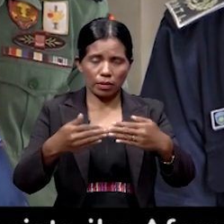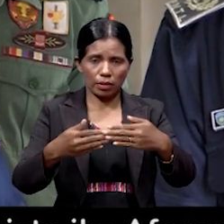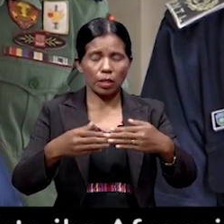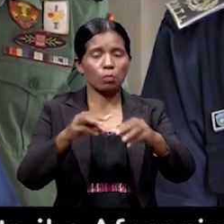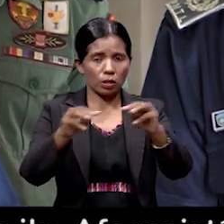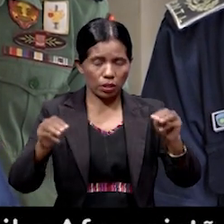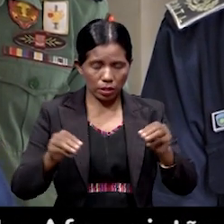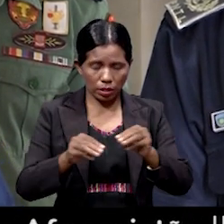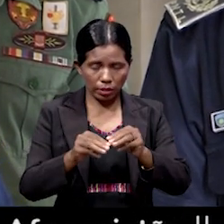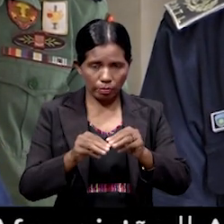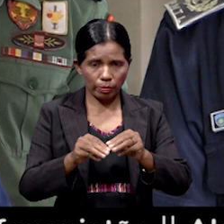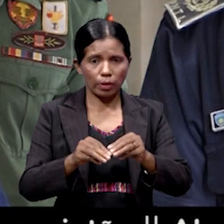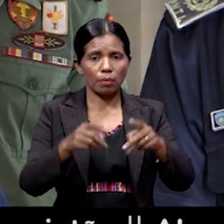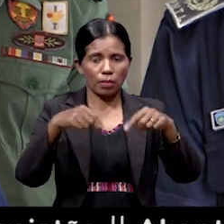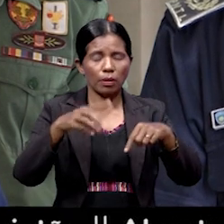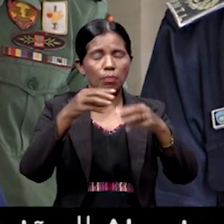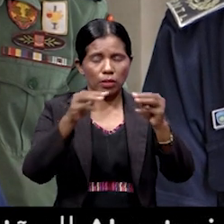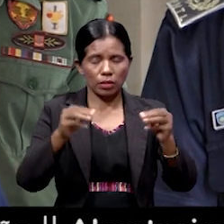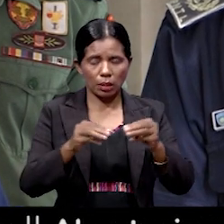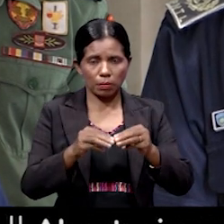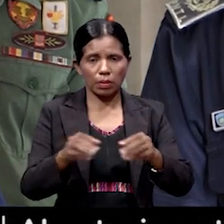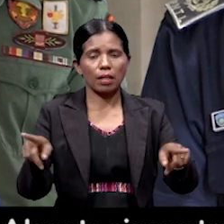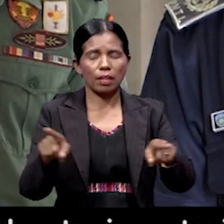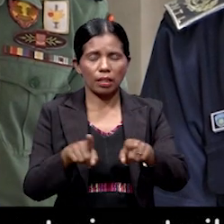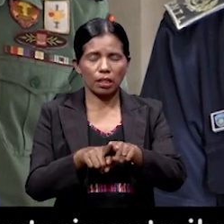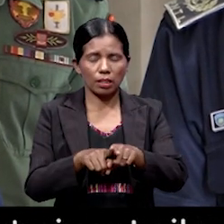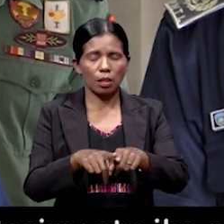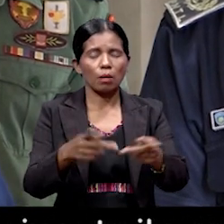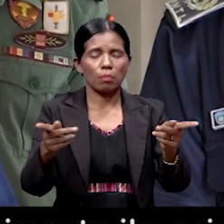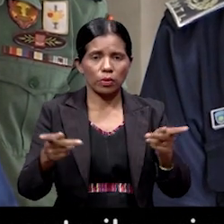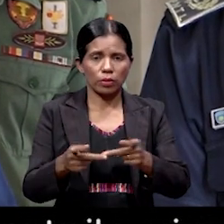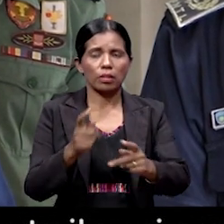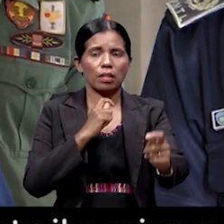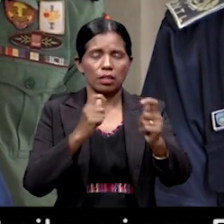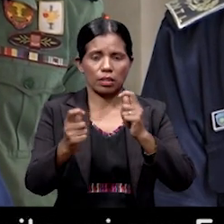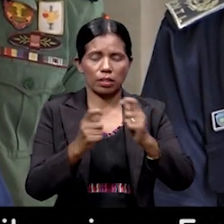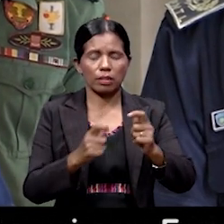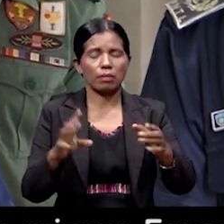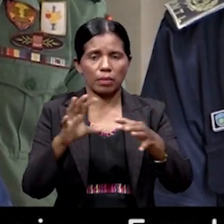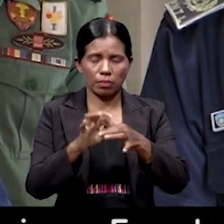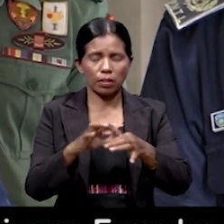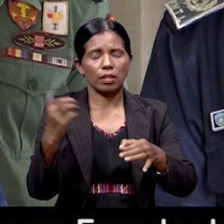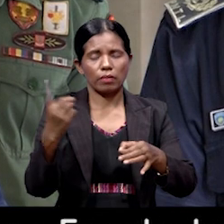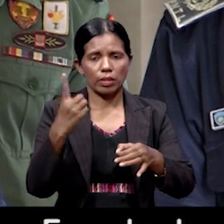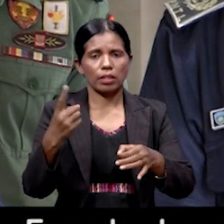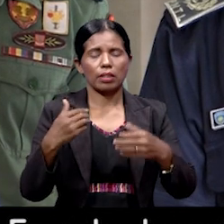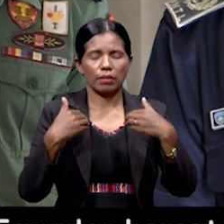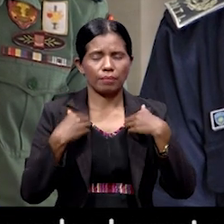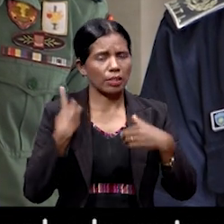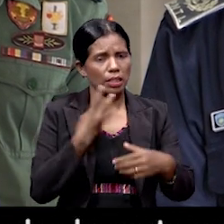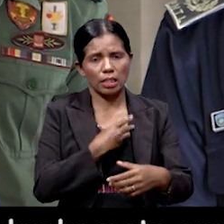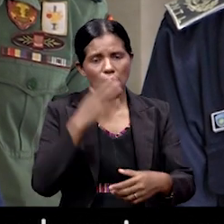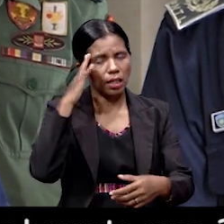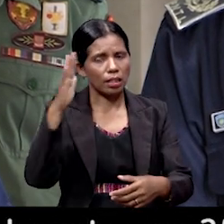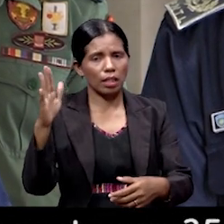sai posto segurança transito para membro sira ia na fatin an sohin ita lah tene eh pandemia